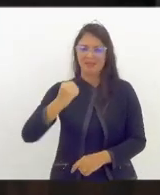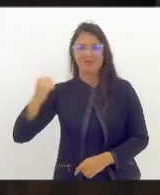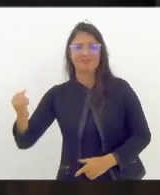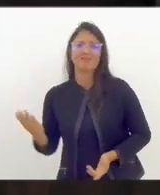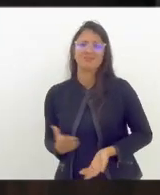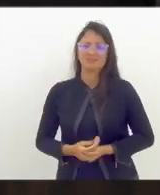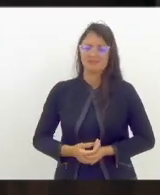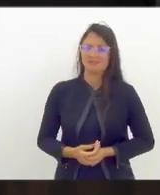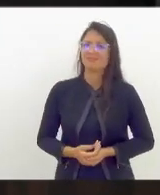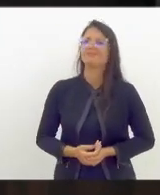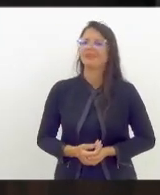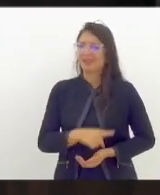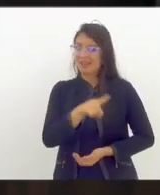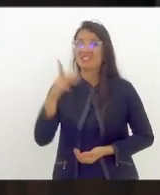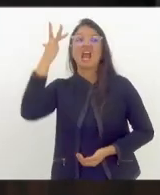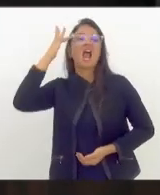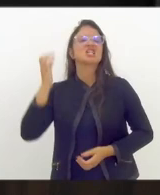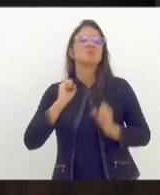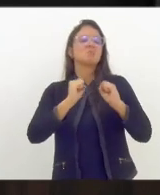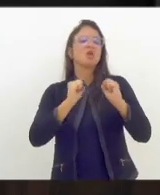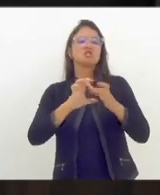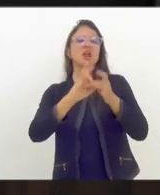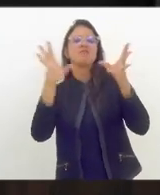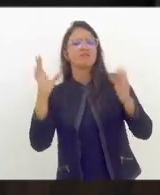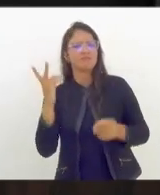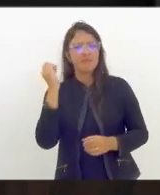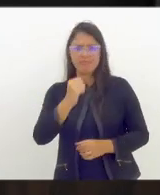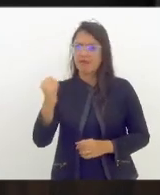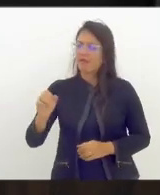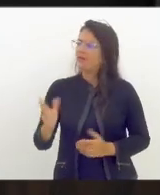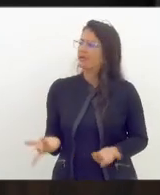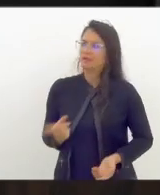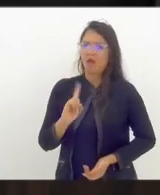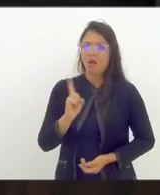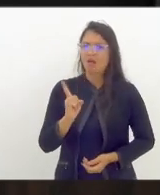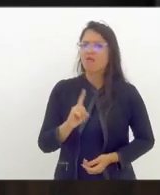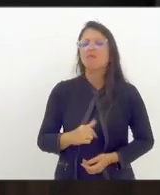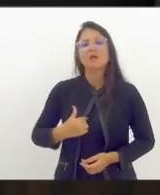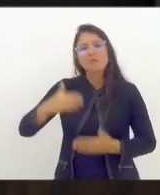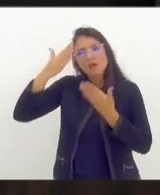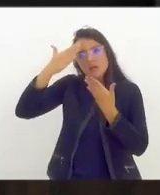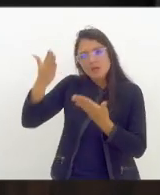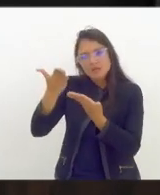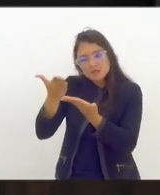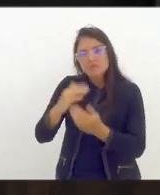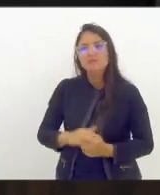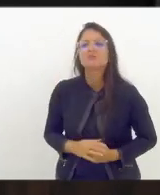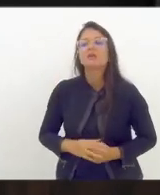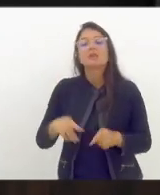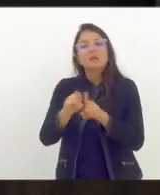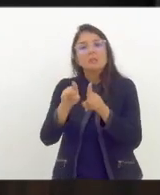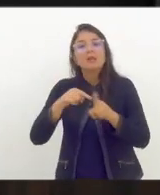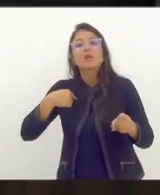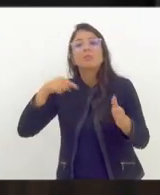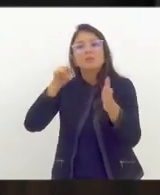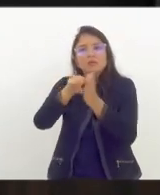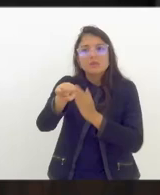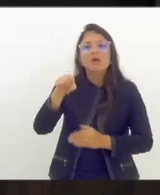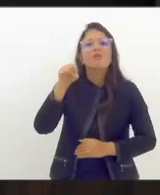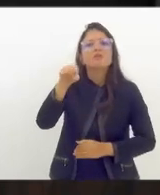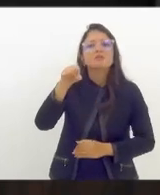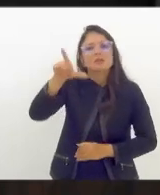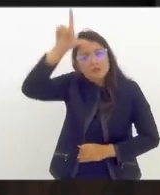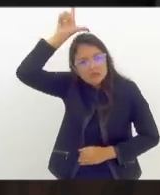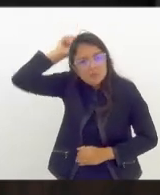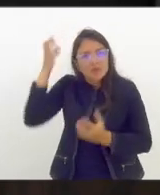Então, agradeço a fala de Vossa Excelência e pergunto ao deputado Luiz Paulo, que vejo aqui, se ainda vai querer fazer